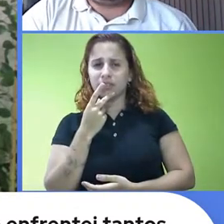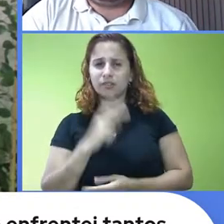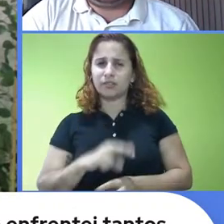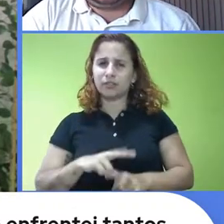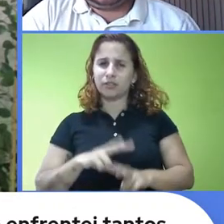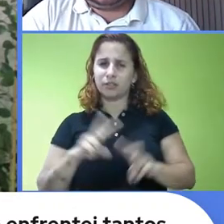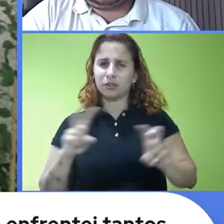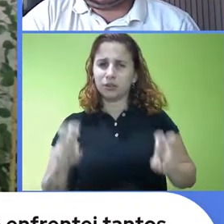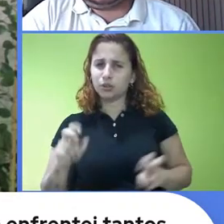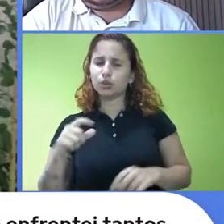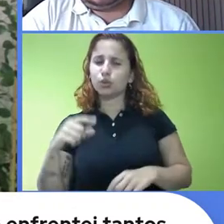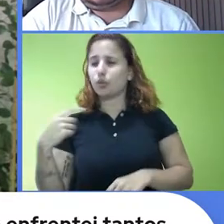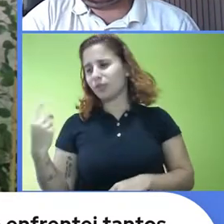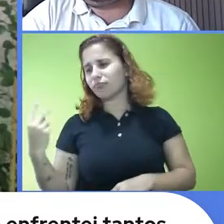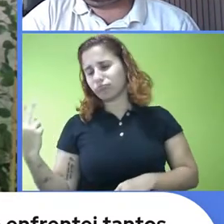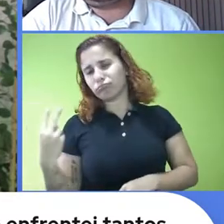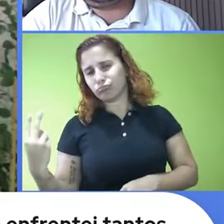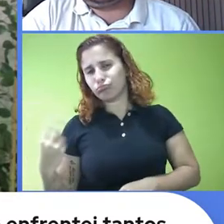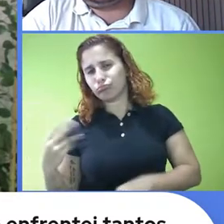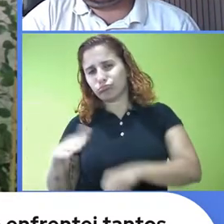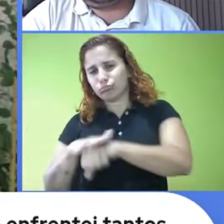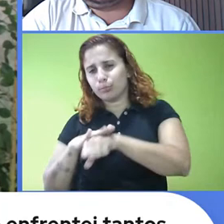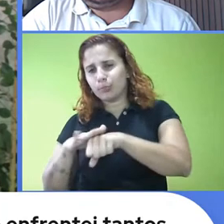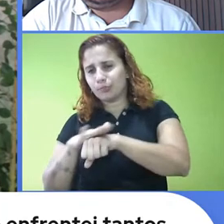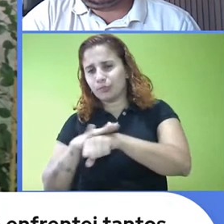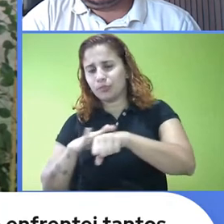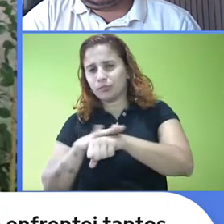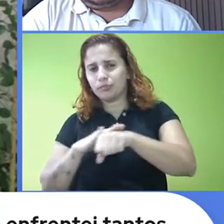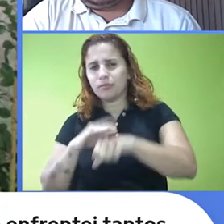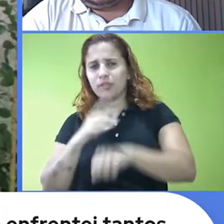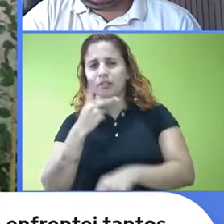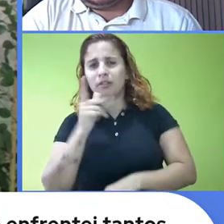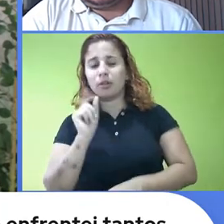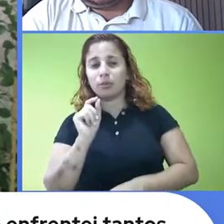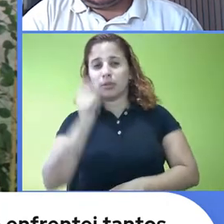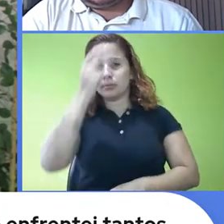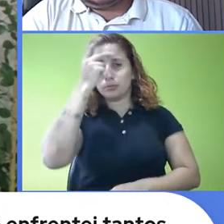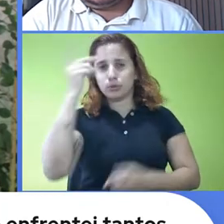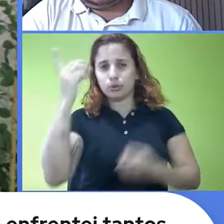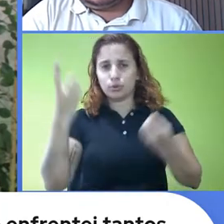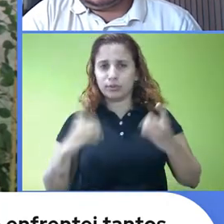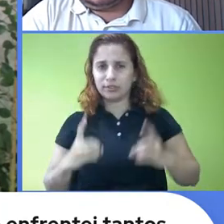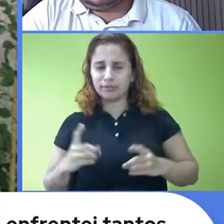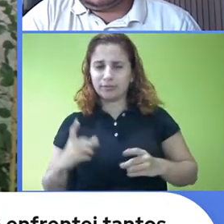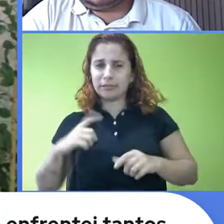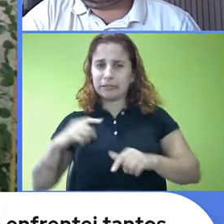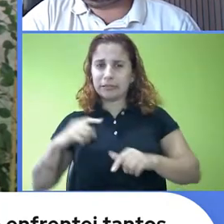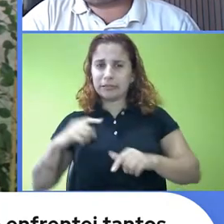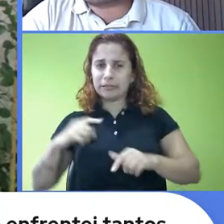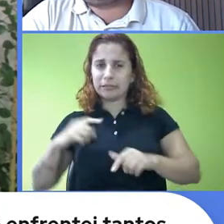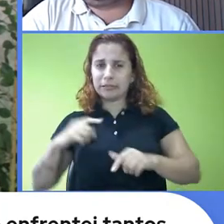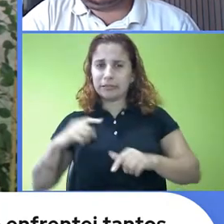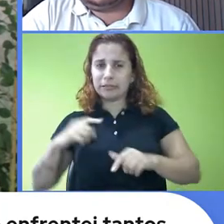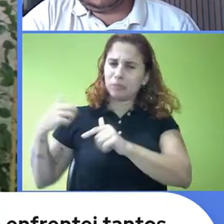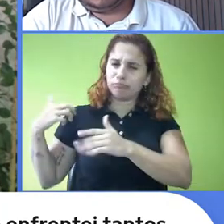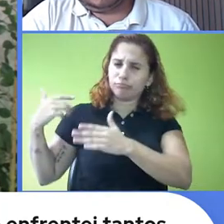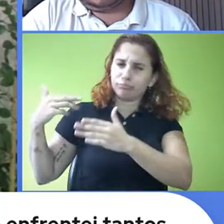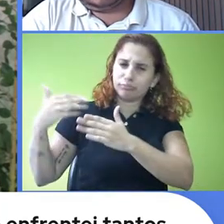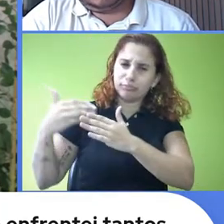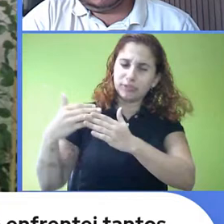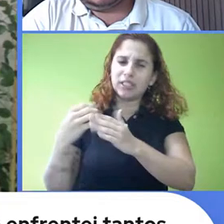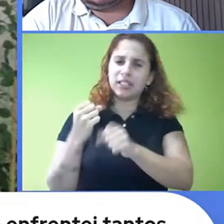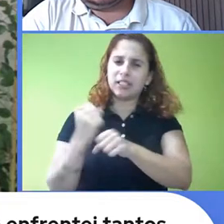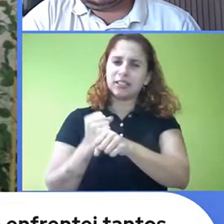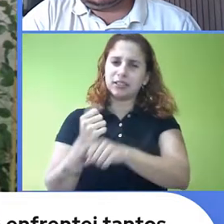tem conversado, né? Ela fala: sou pessoa com deficiência, exerço atividade laboral desde 2014. Já enfrentei tantos